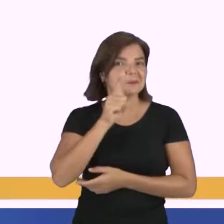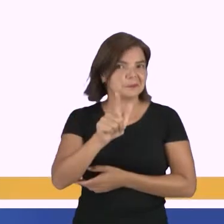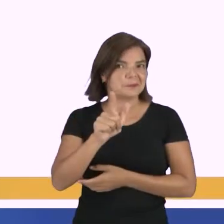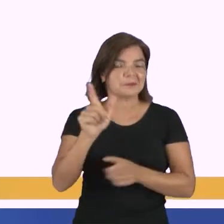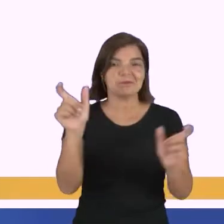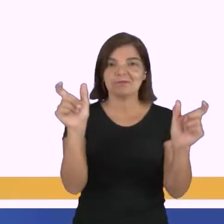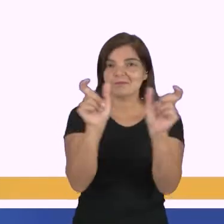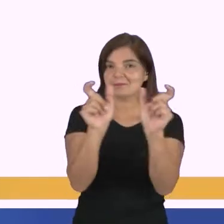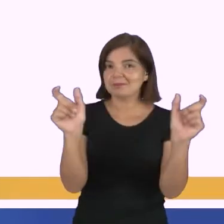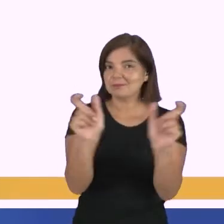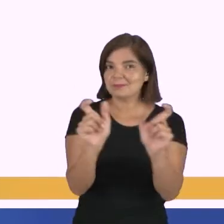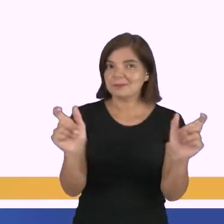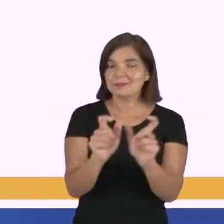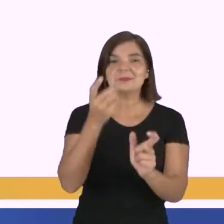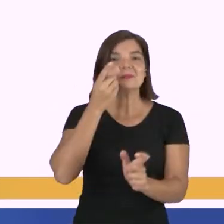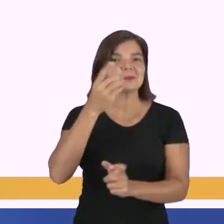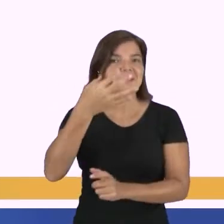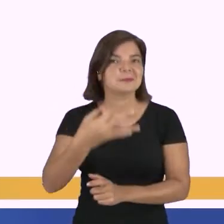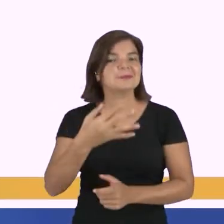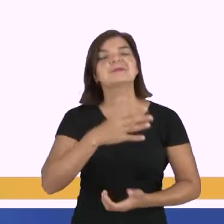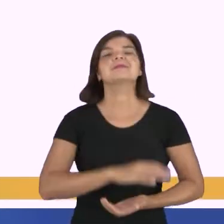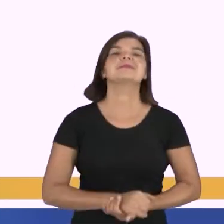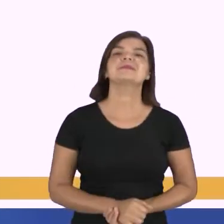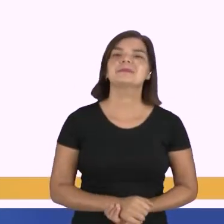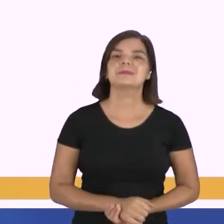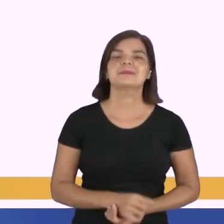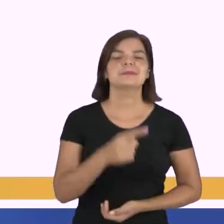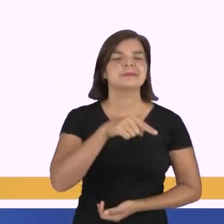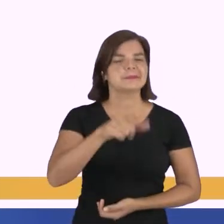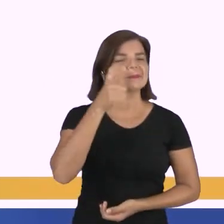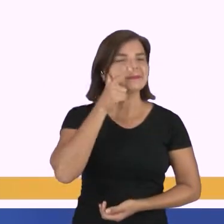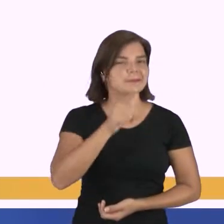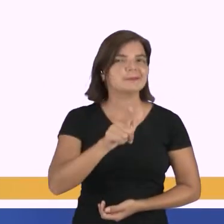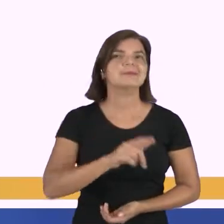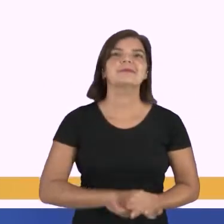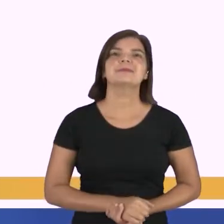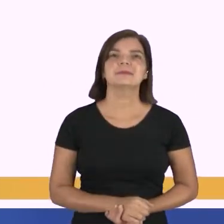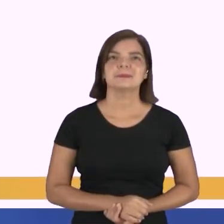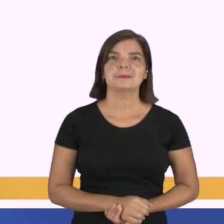relação entre as datas comemorativas? Então vamos lá ver se vocês acertaram.